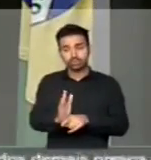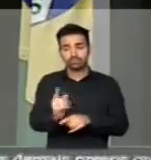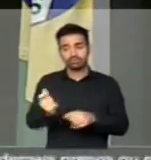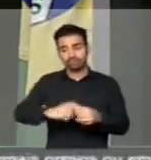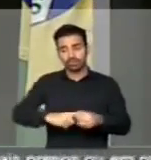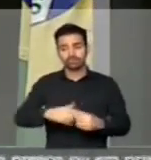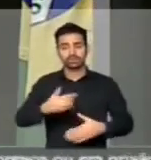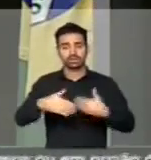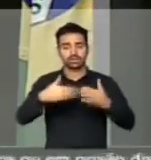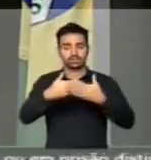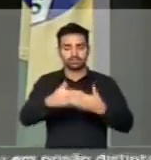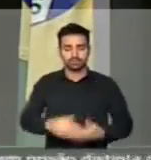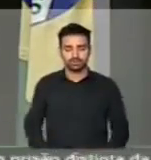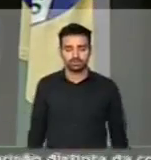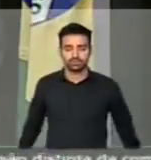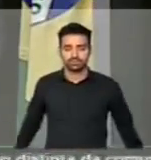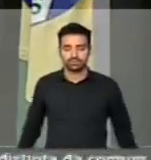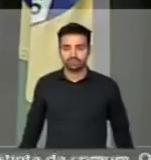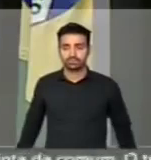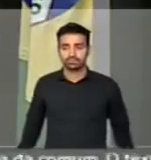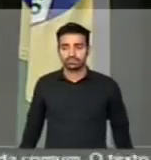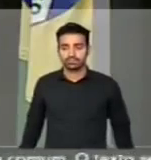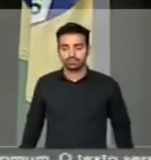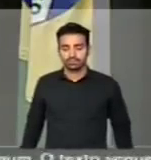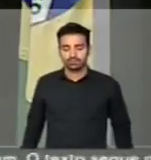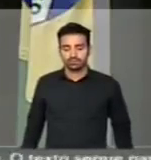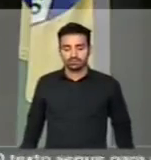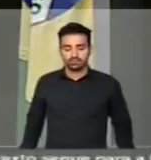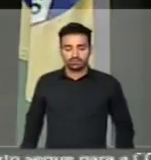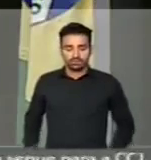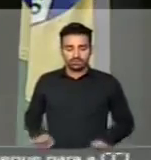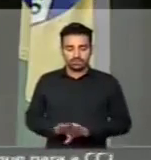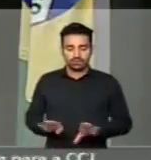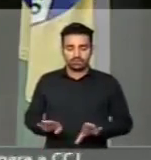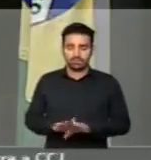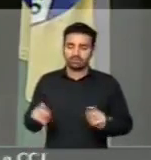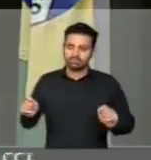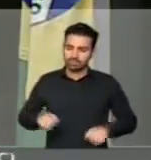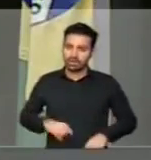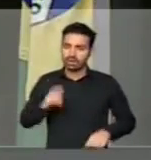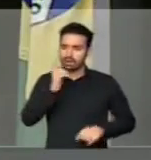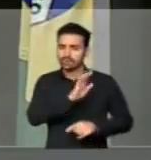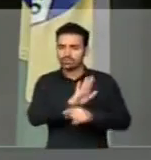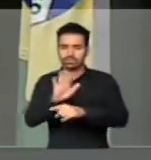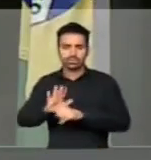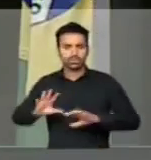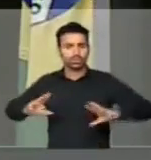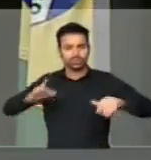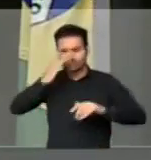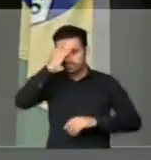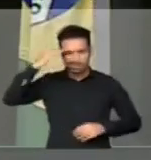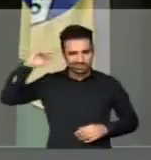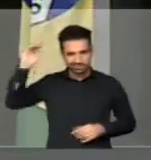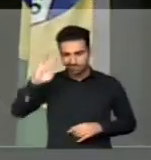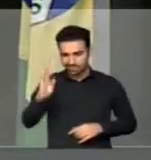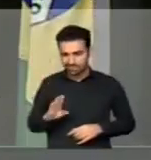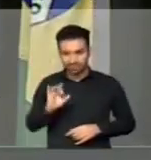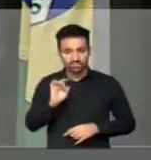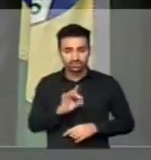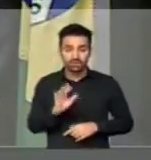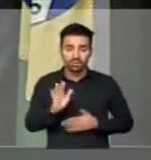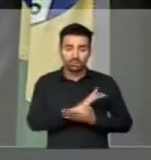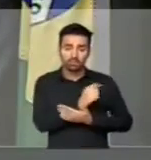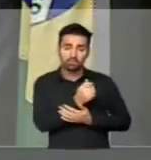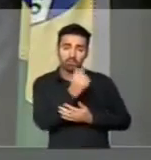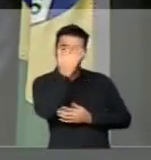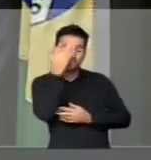crescer. Que, acima de tudo, sirva a todos os brasileiros e não apenas a uns poucos